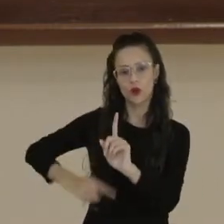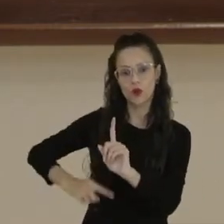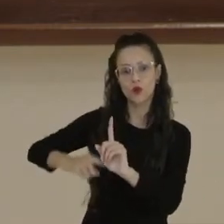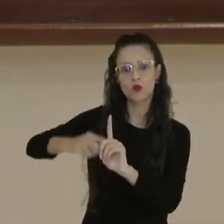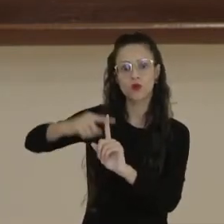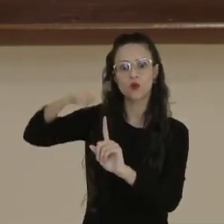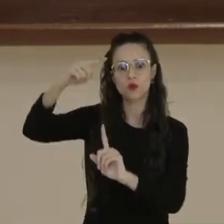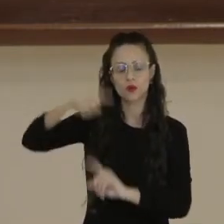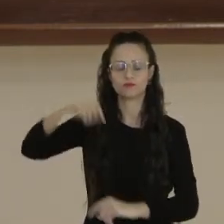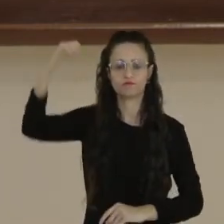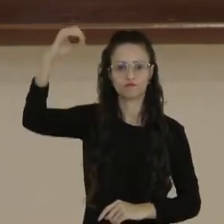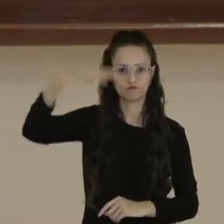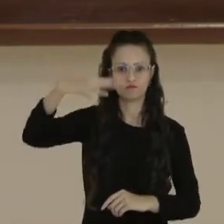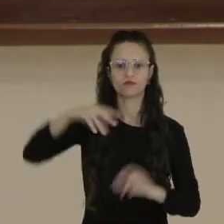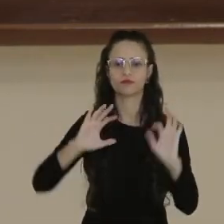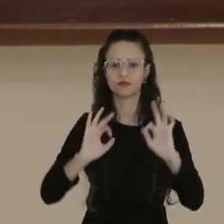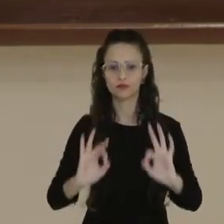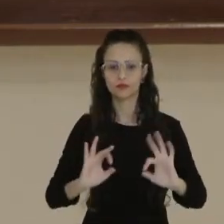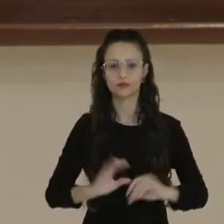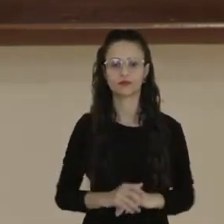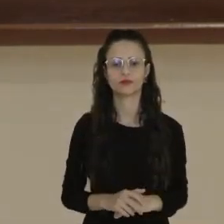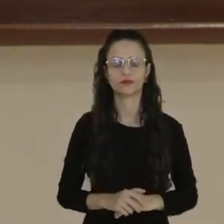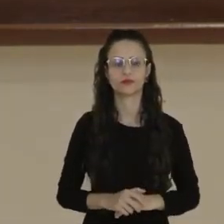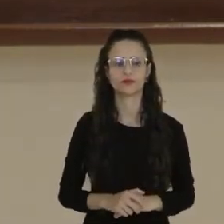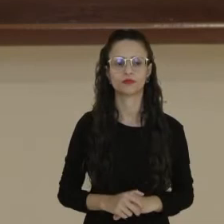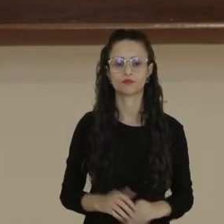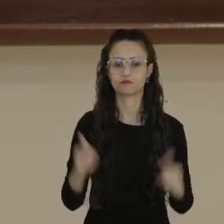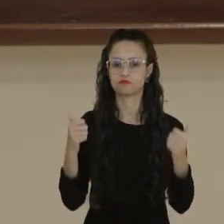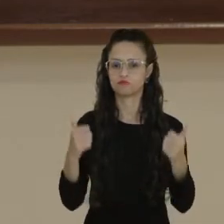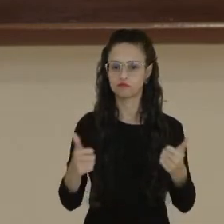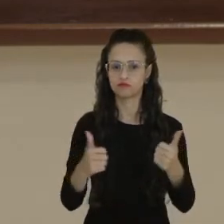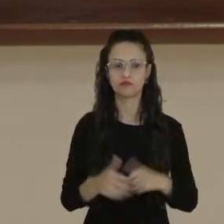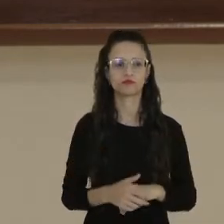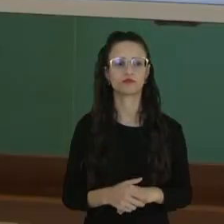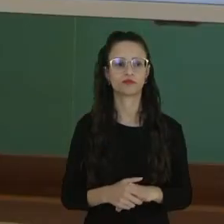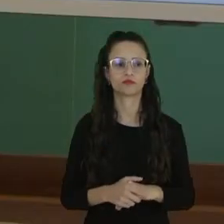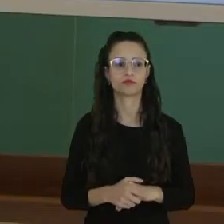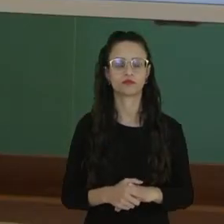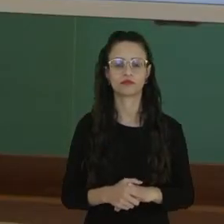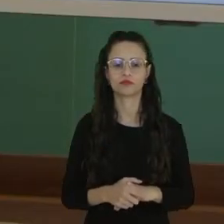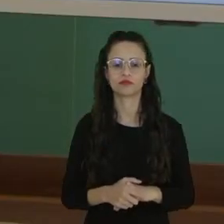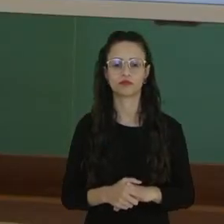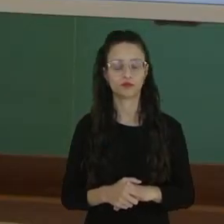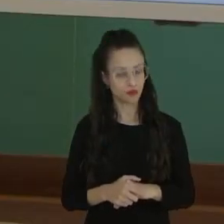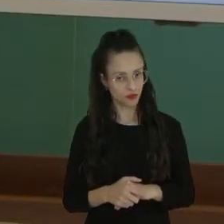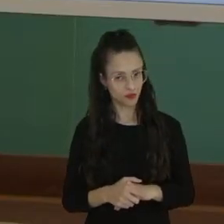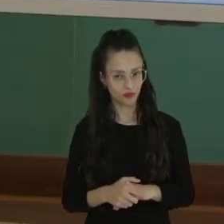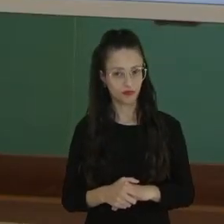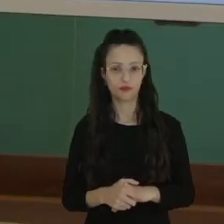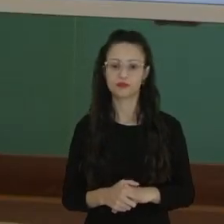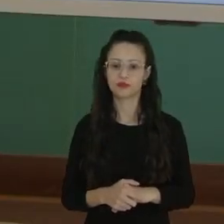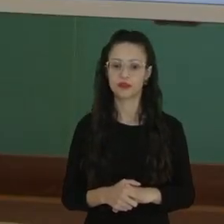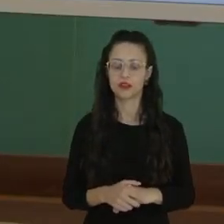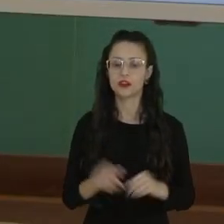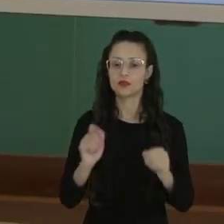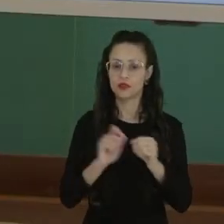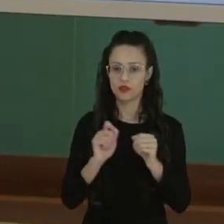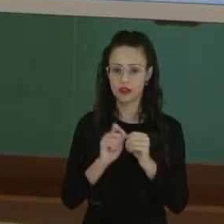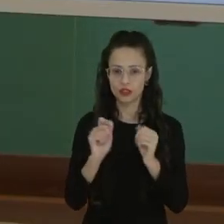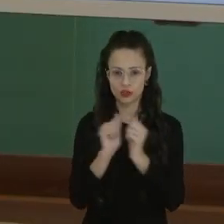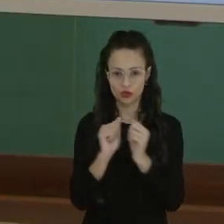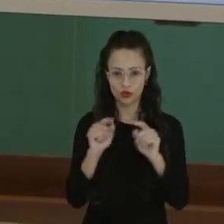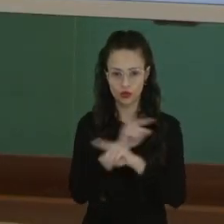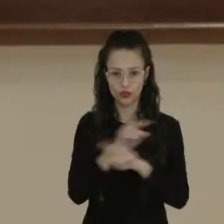ficar incandescente, certo? Beleza, vamos lá. Bem, eu vou fazer com vocês aqui